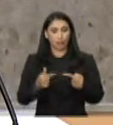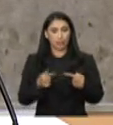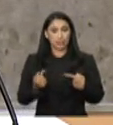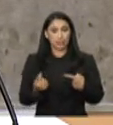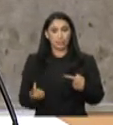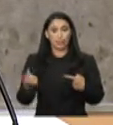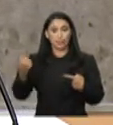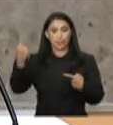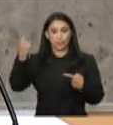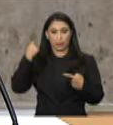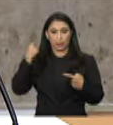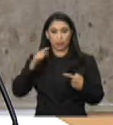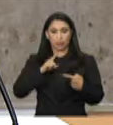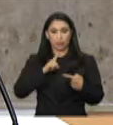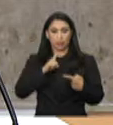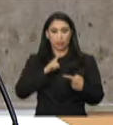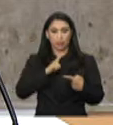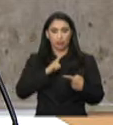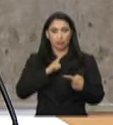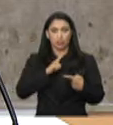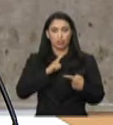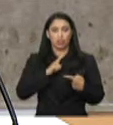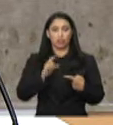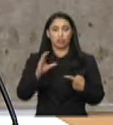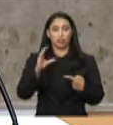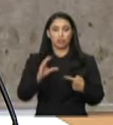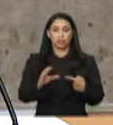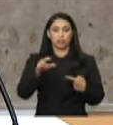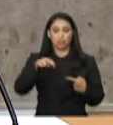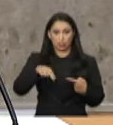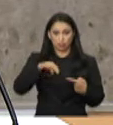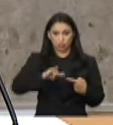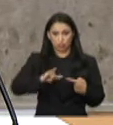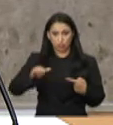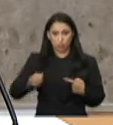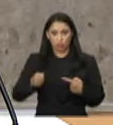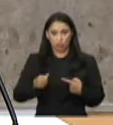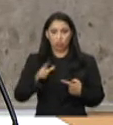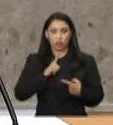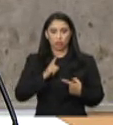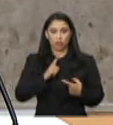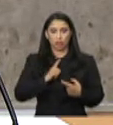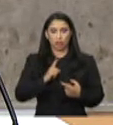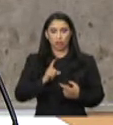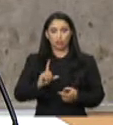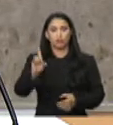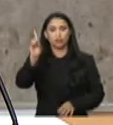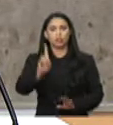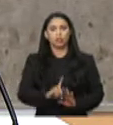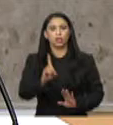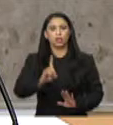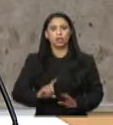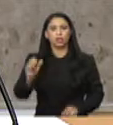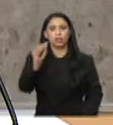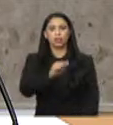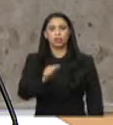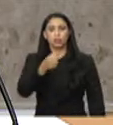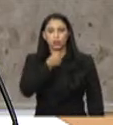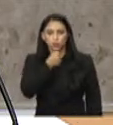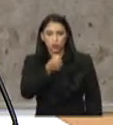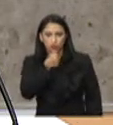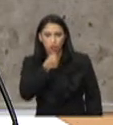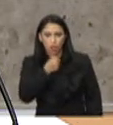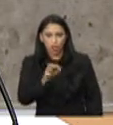passada eu recebi na sede do Conselho Nacional de Justiça dirigentes da Associação Brasileira de